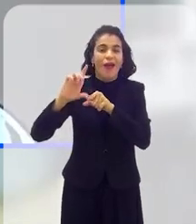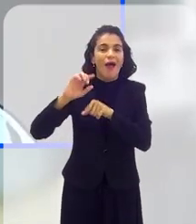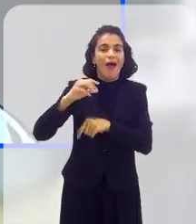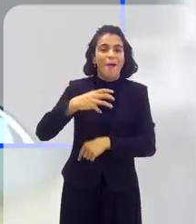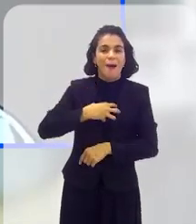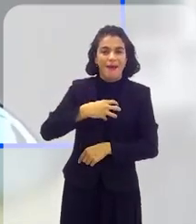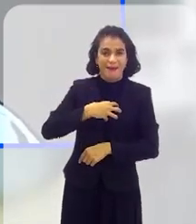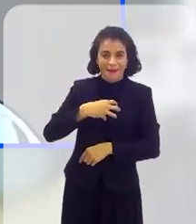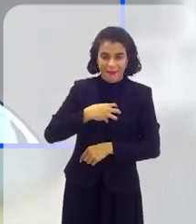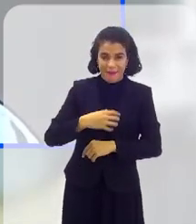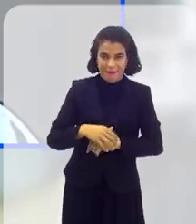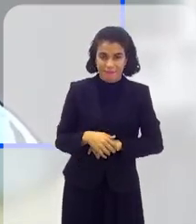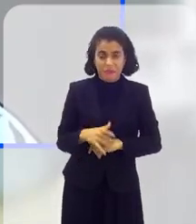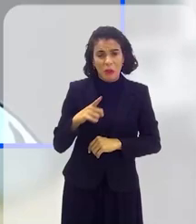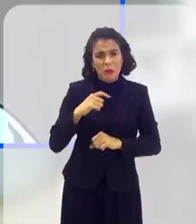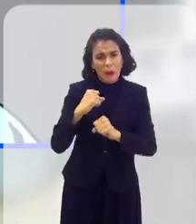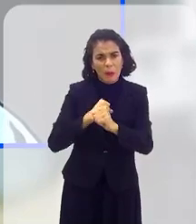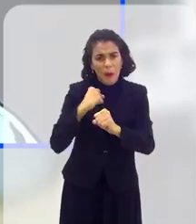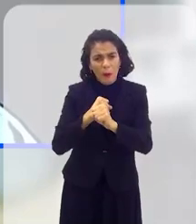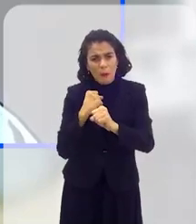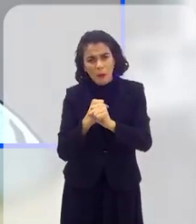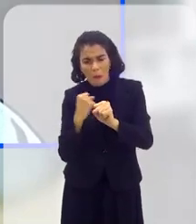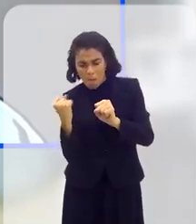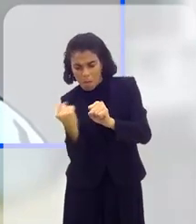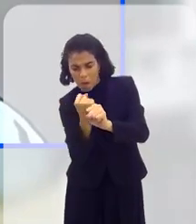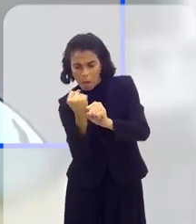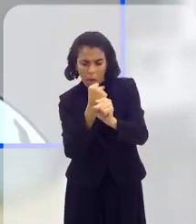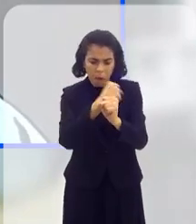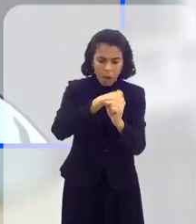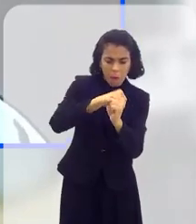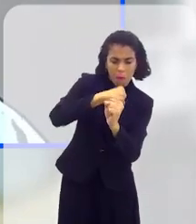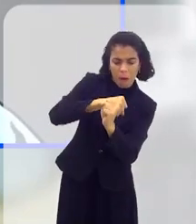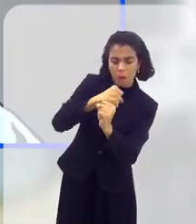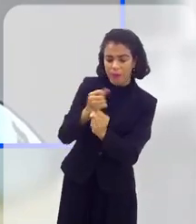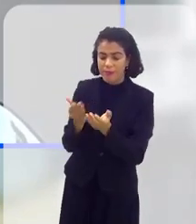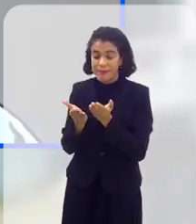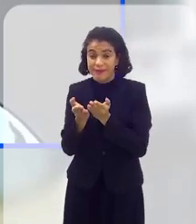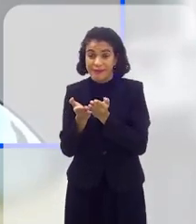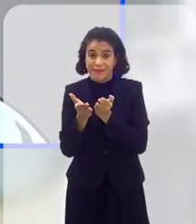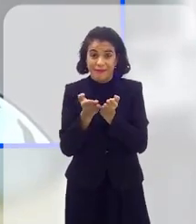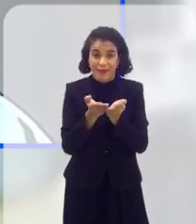forte tradição de construção de barcos, e esses barcos foram